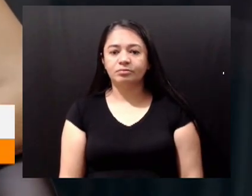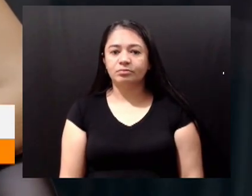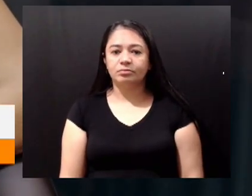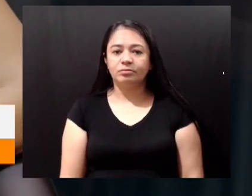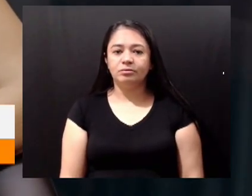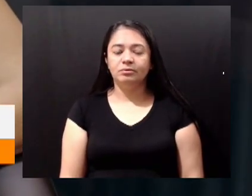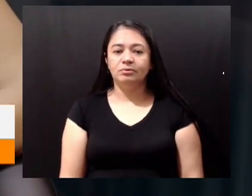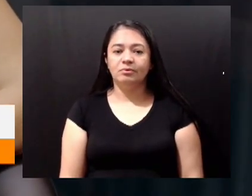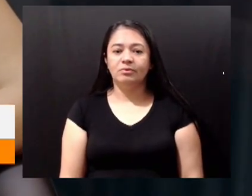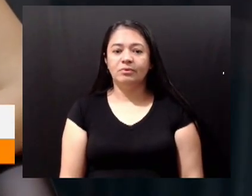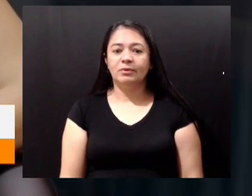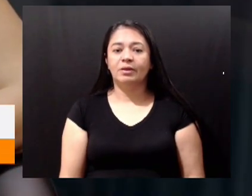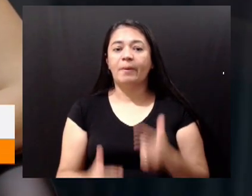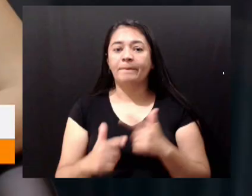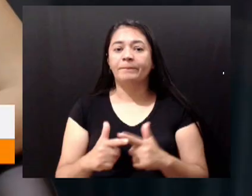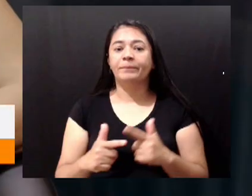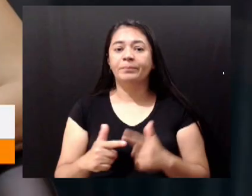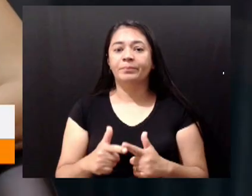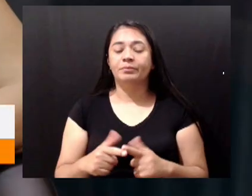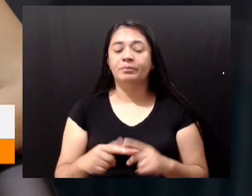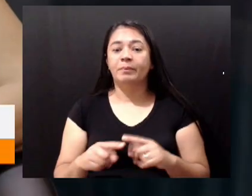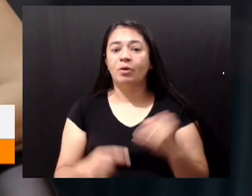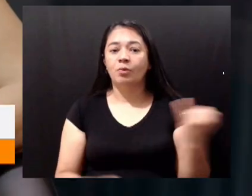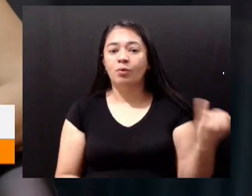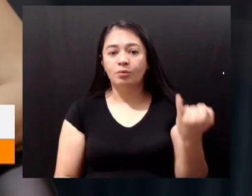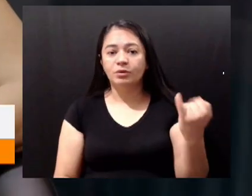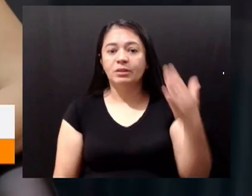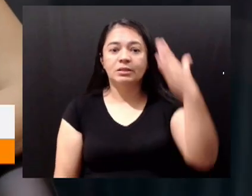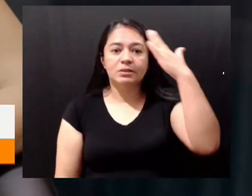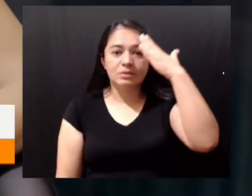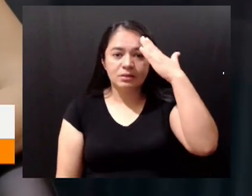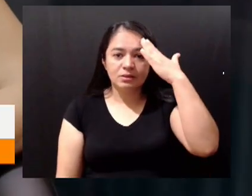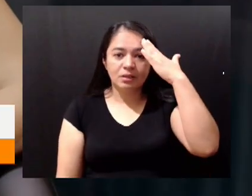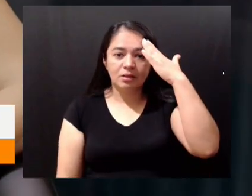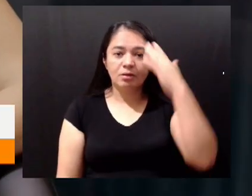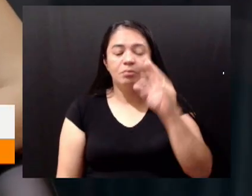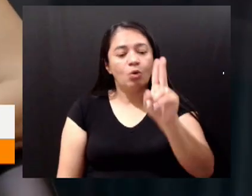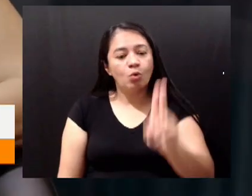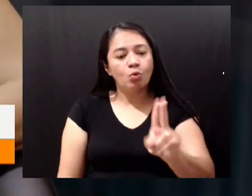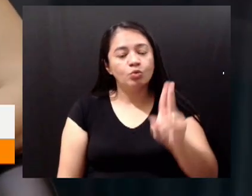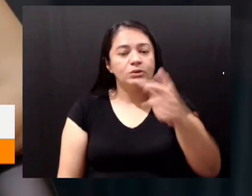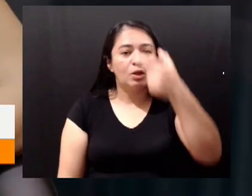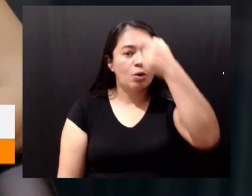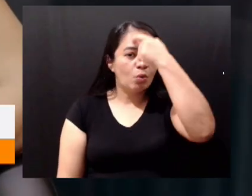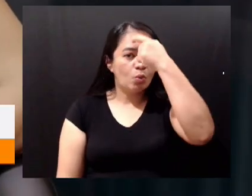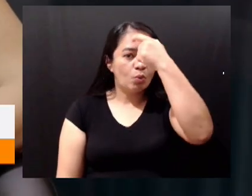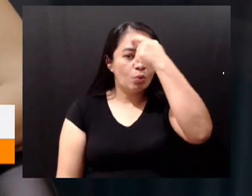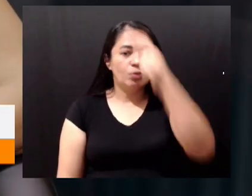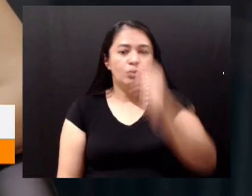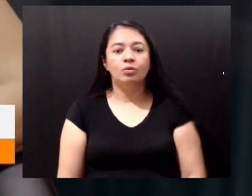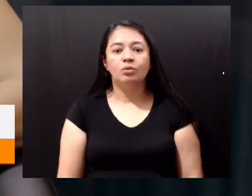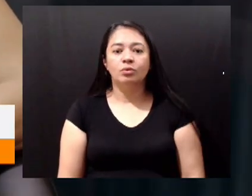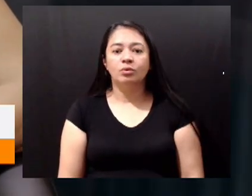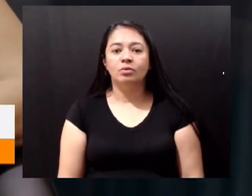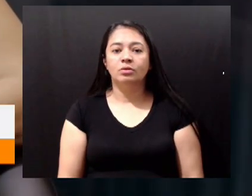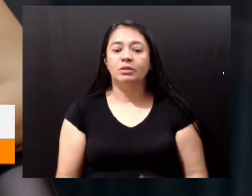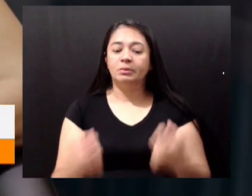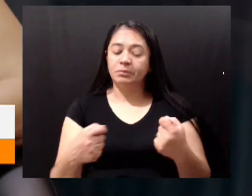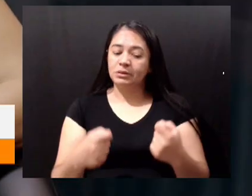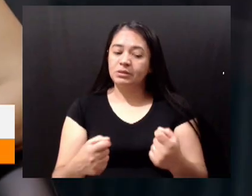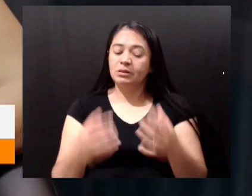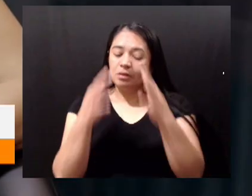problemas nisso. O importante é saber fazer um uso consciente, né, Exato. ter bom senso, né, Uhum.